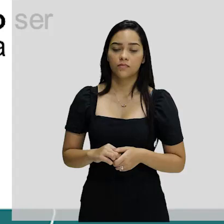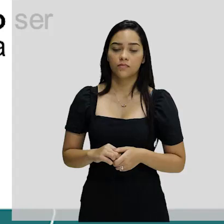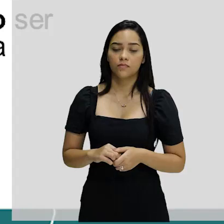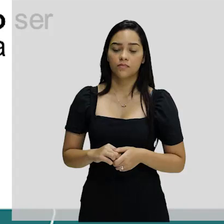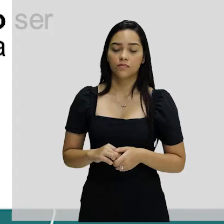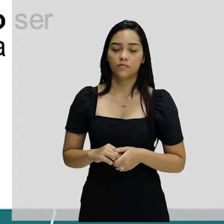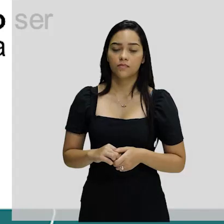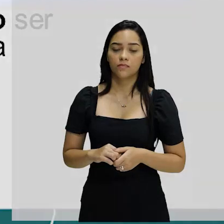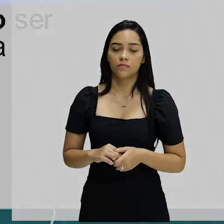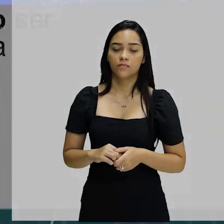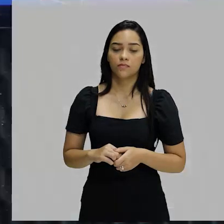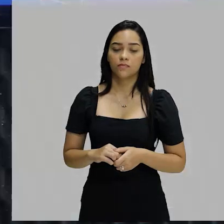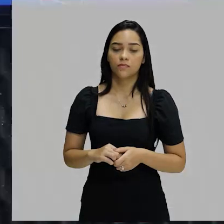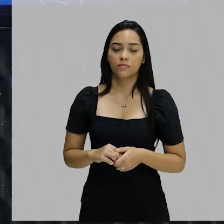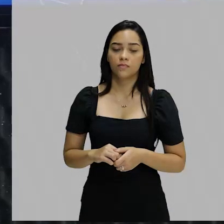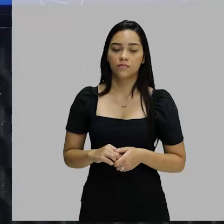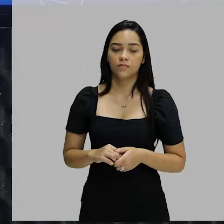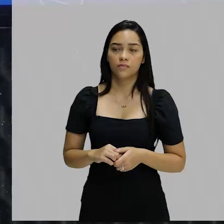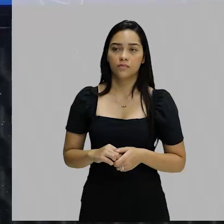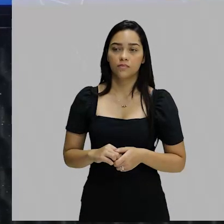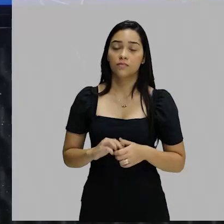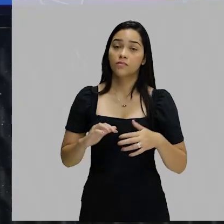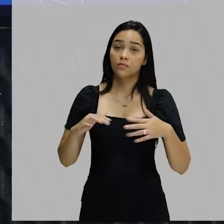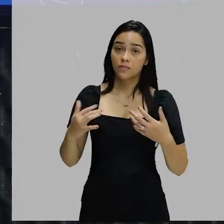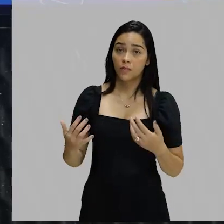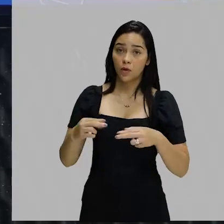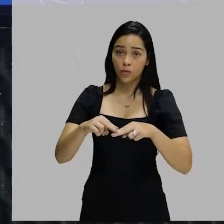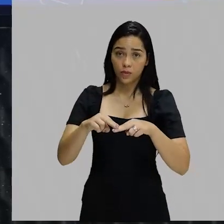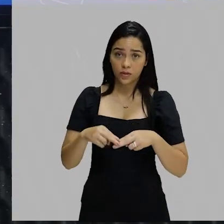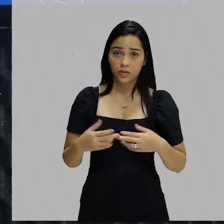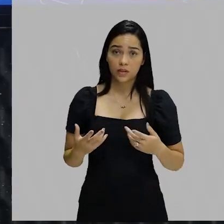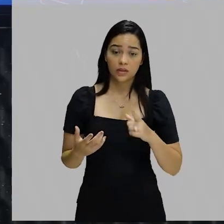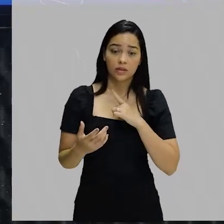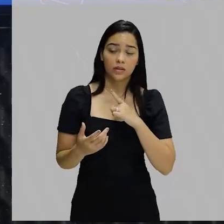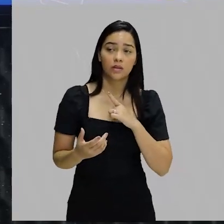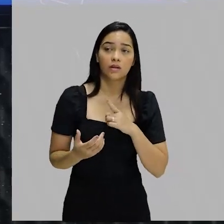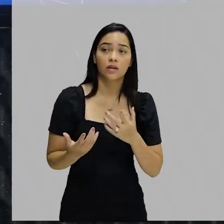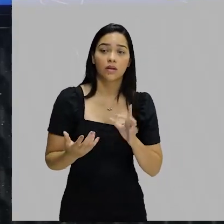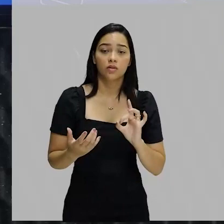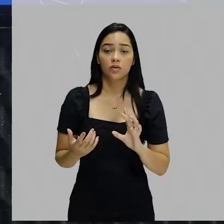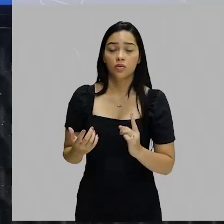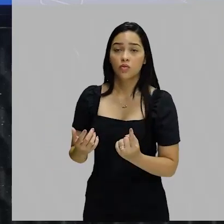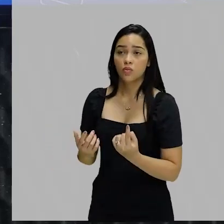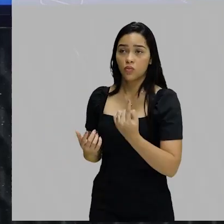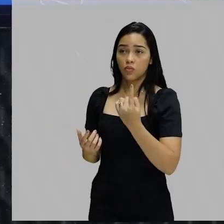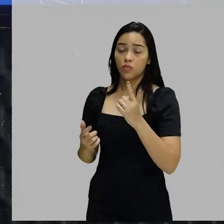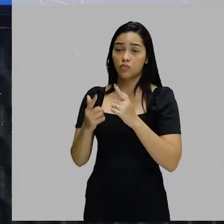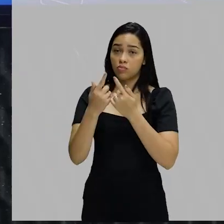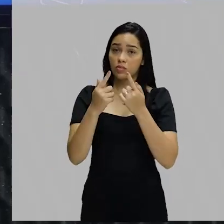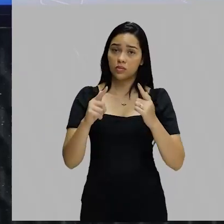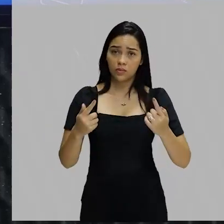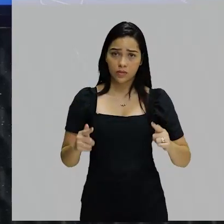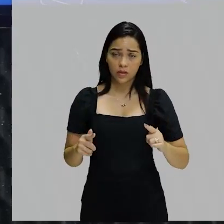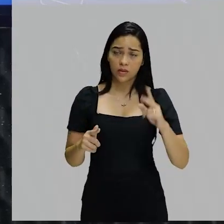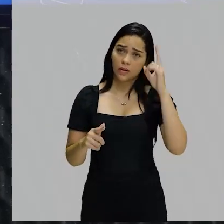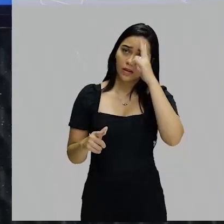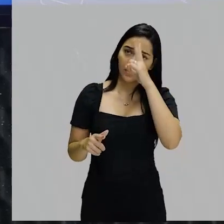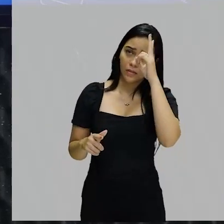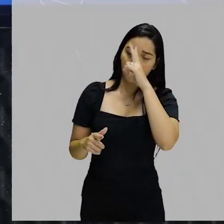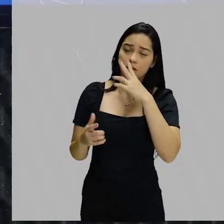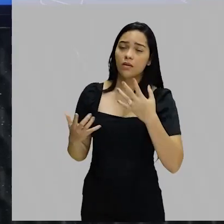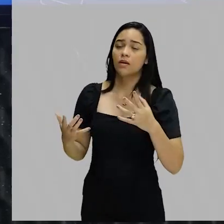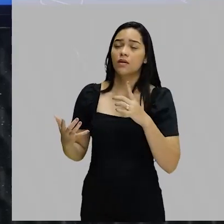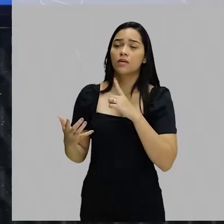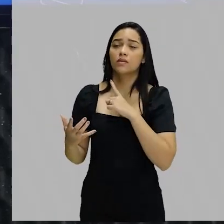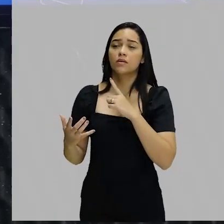possuem um único gênero gramatical. Nesse caso aqui, é apenas um único gênero gramatical. Lembrando que nós estamos